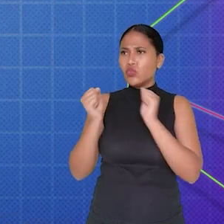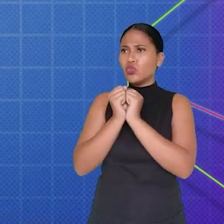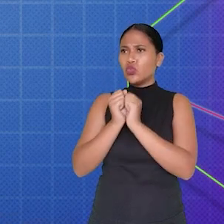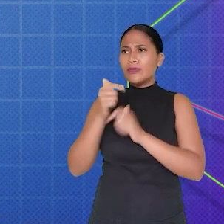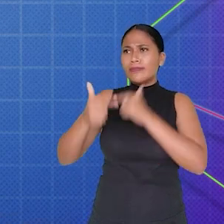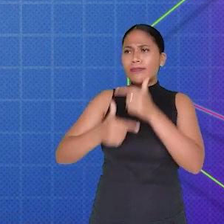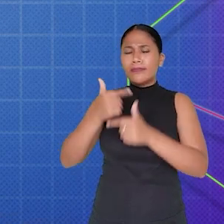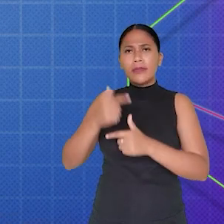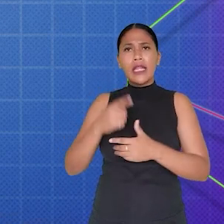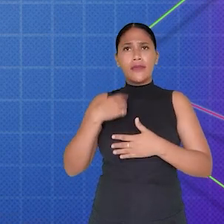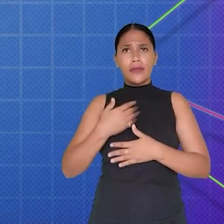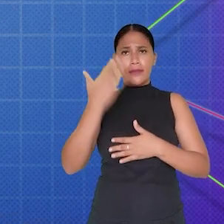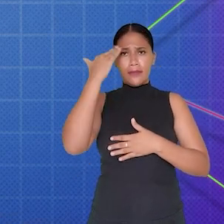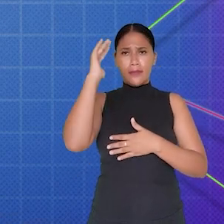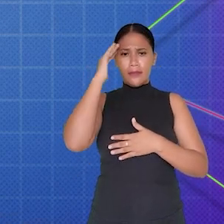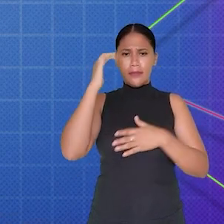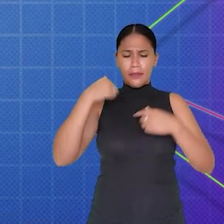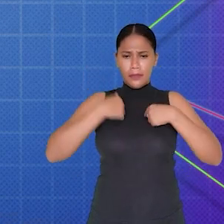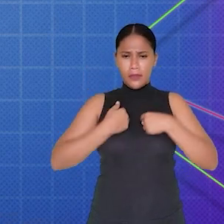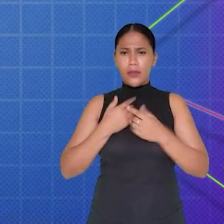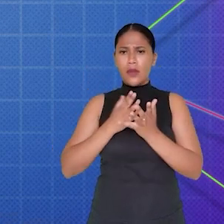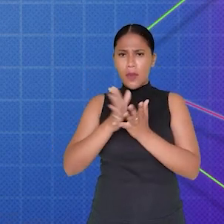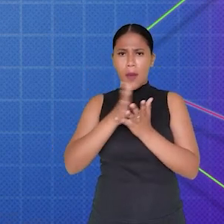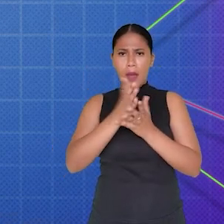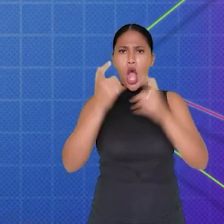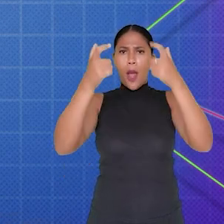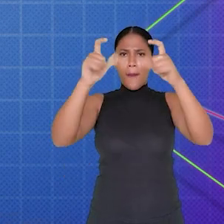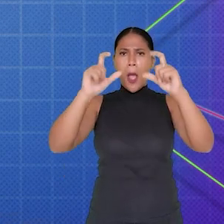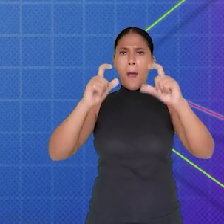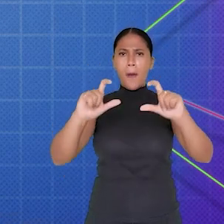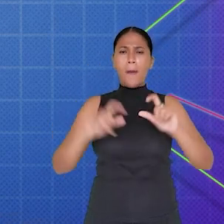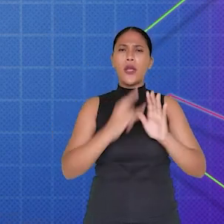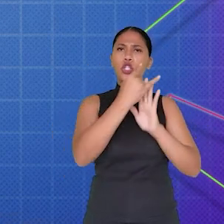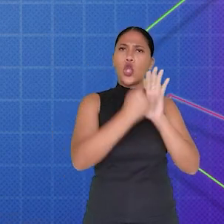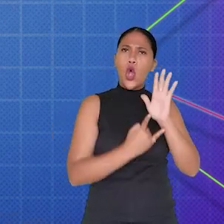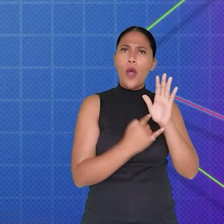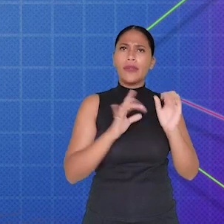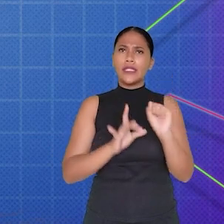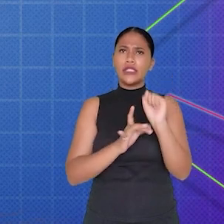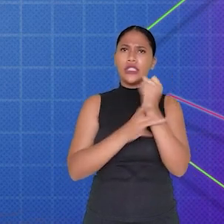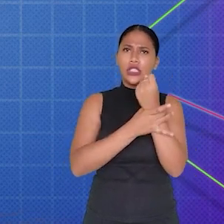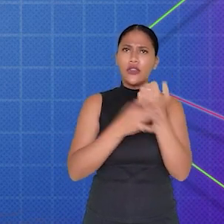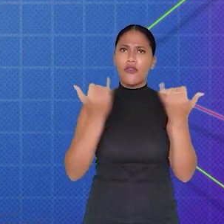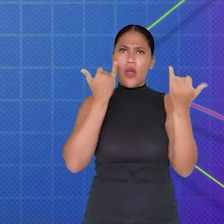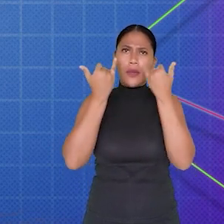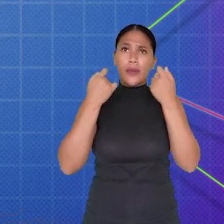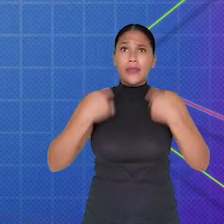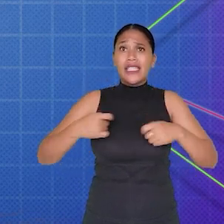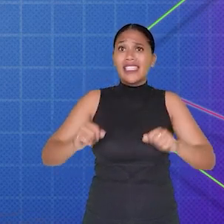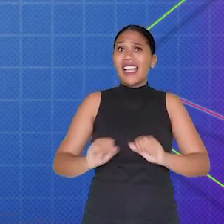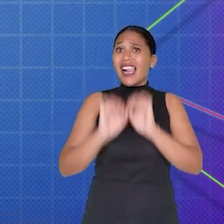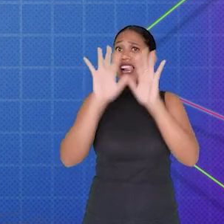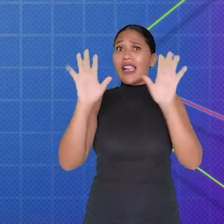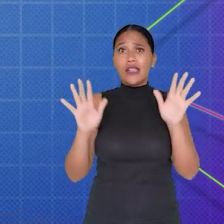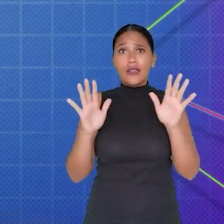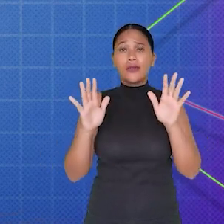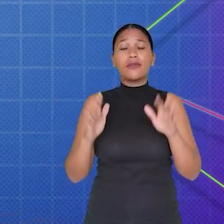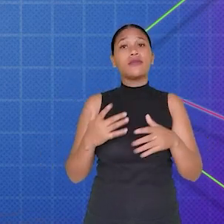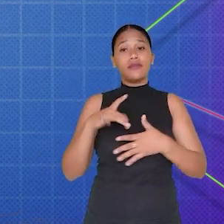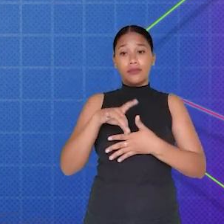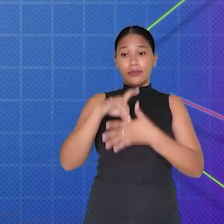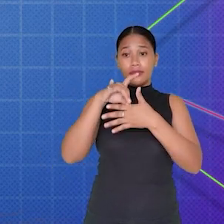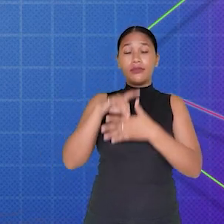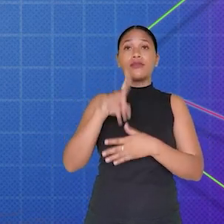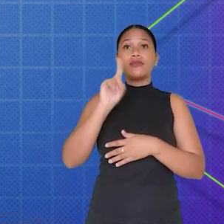Ele ou ela devem estar cientes das diferentes seções de documento e ajudar a criar, a garantir as informações, elas precisam ser claras